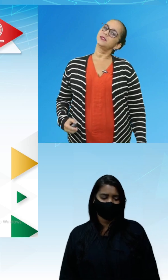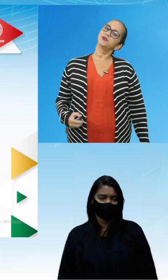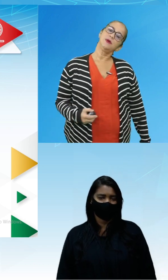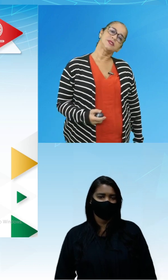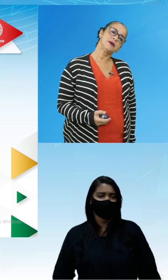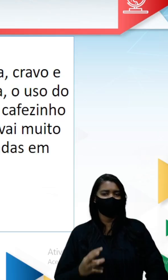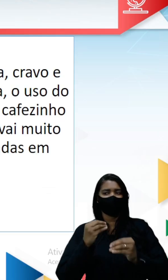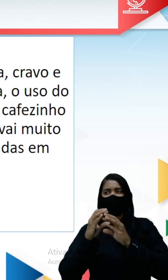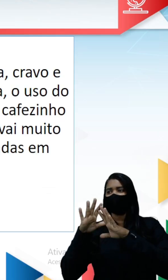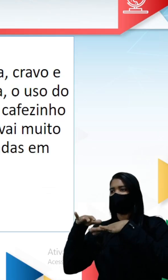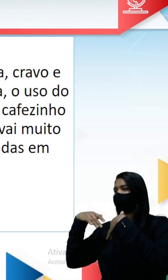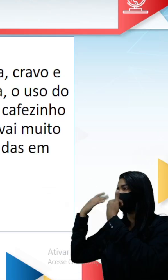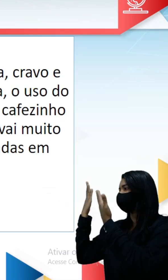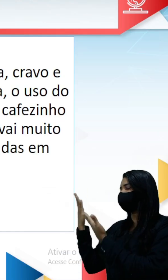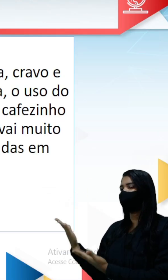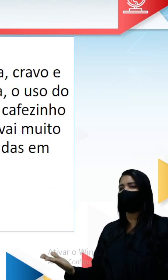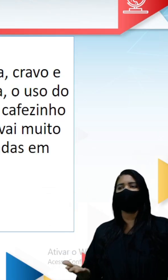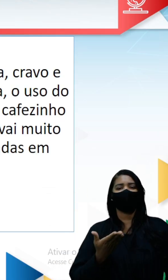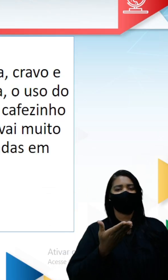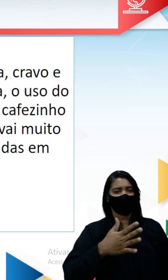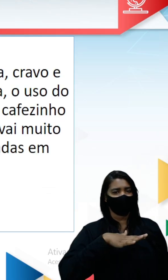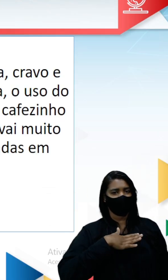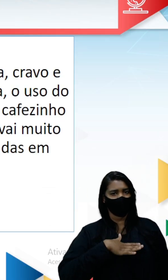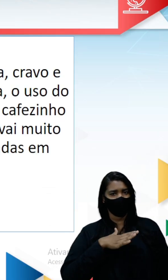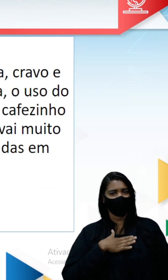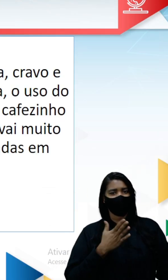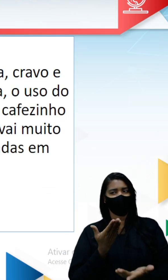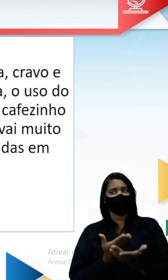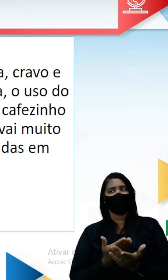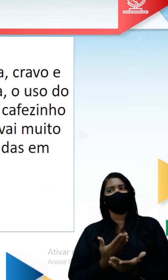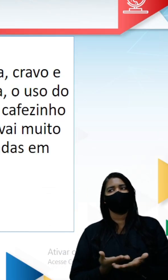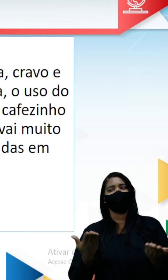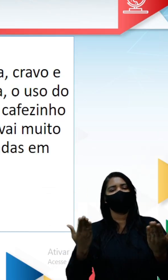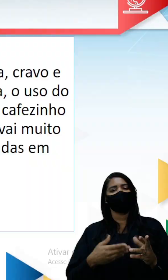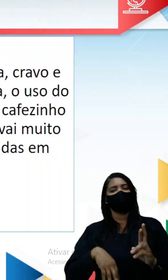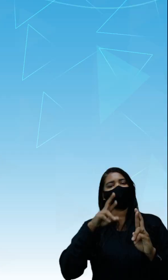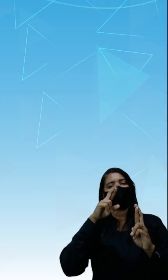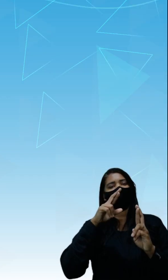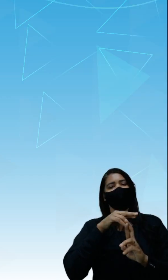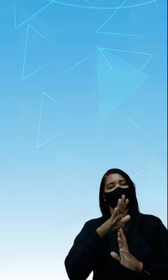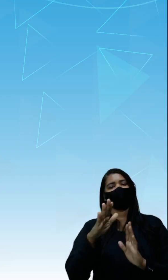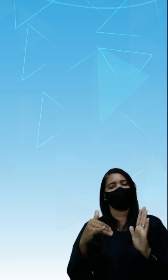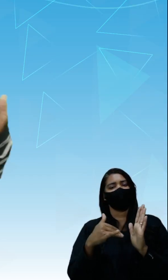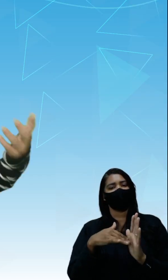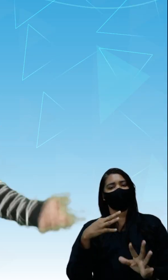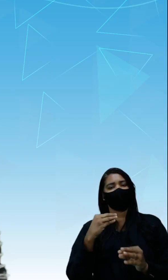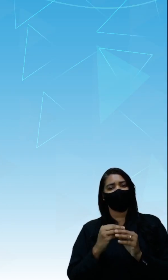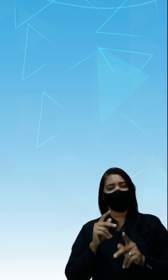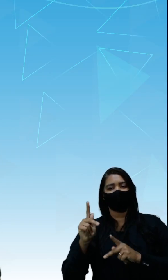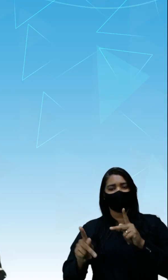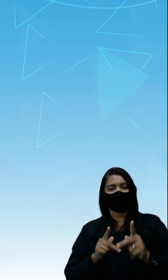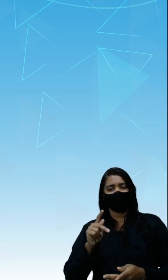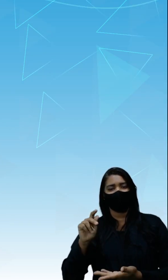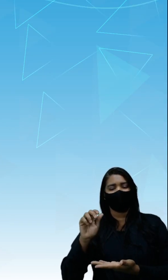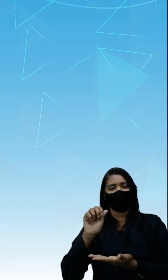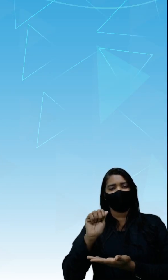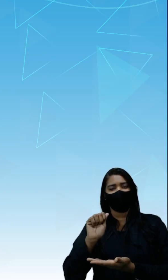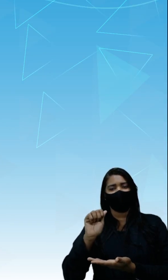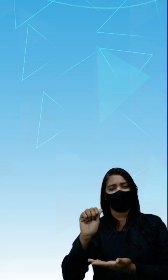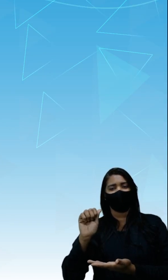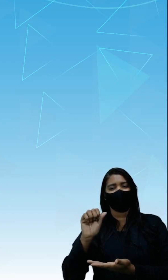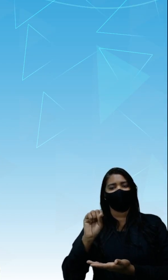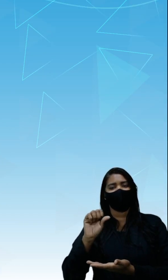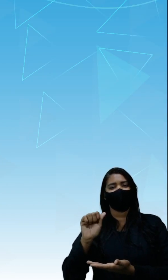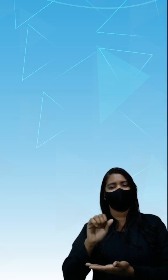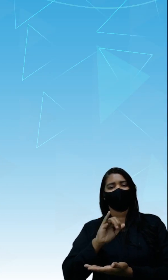E isso, meus amores, que vocês gostaram da nossa aula com essa influência toda desses povos asiáticos,